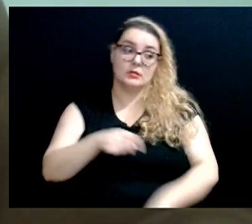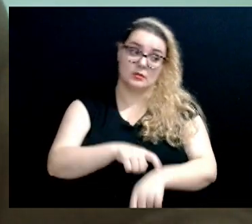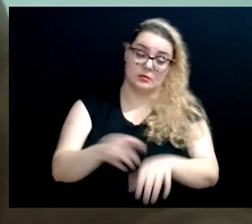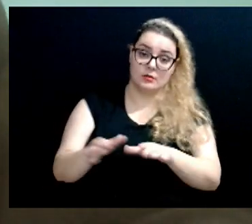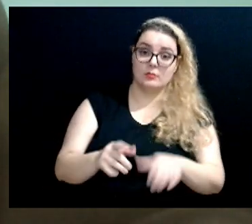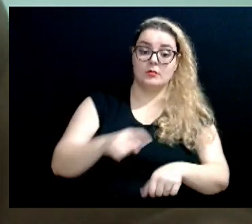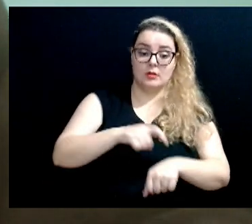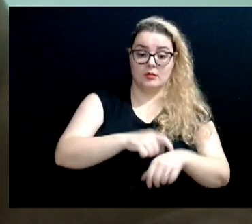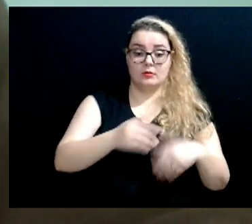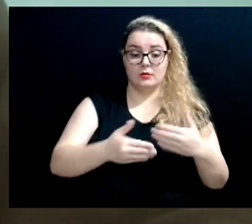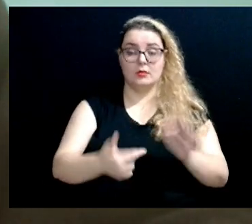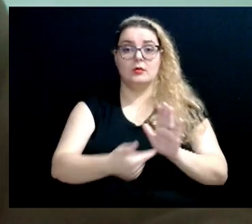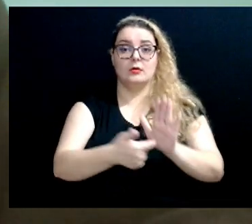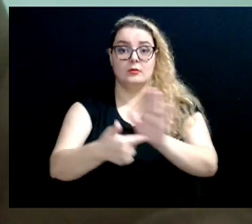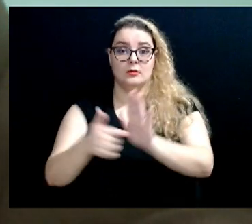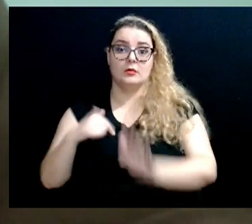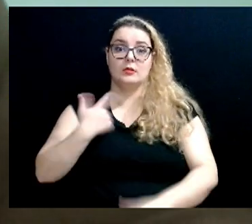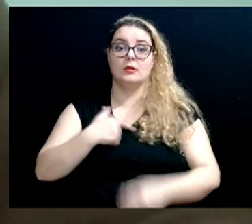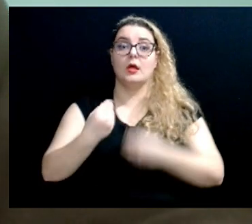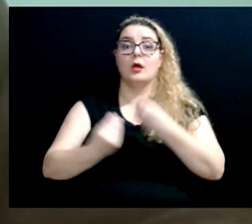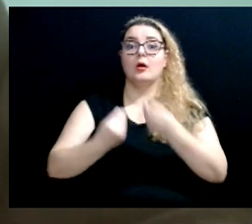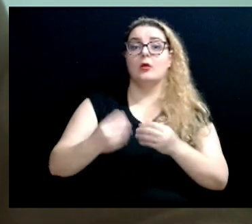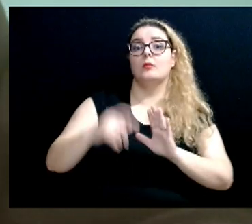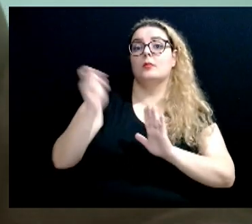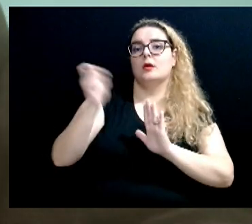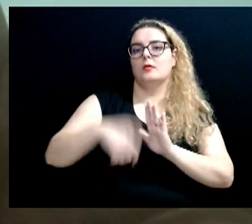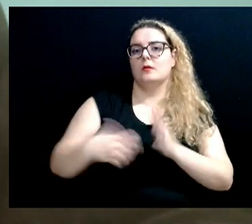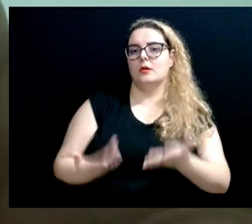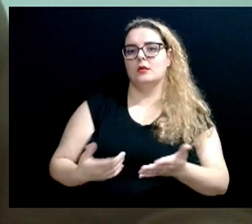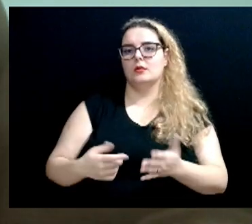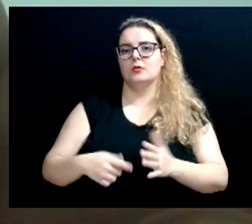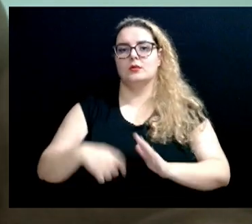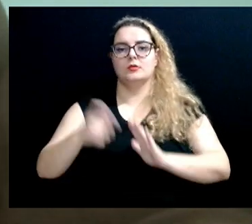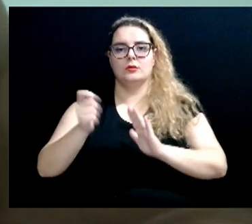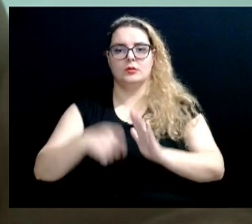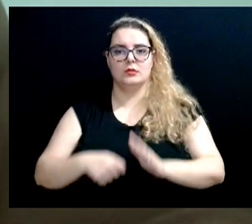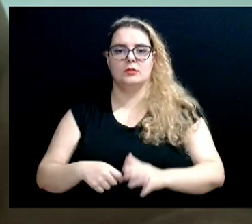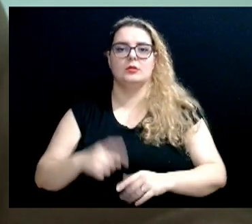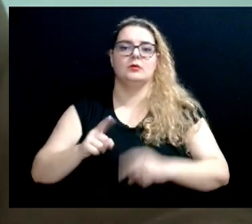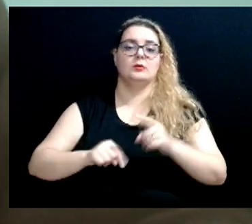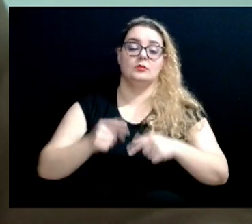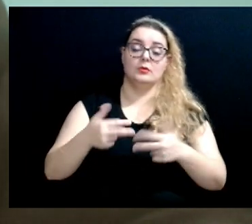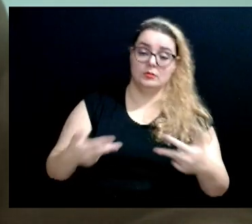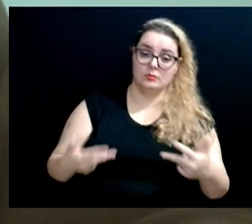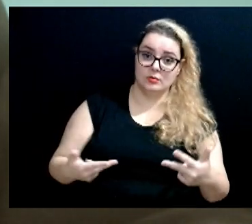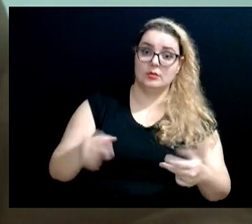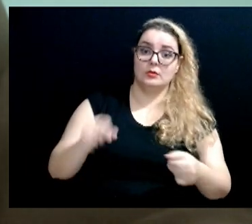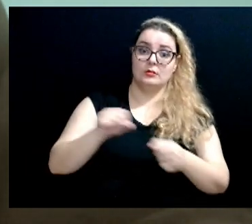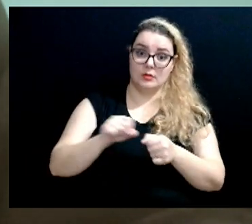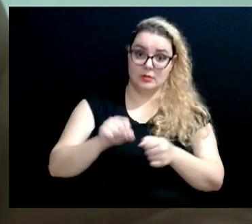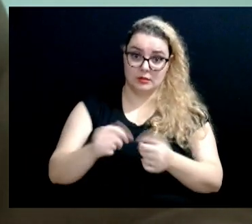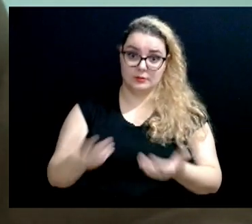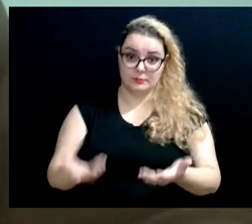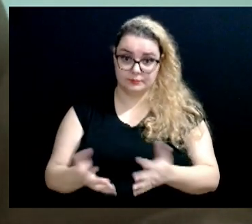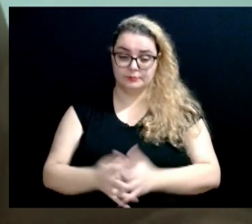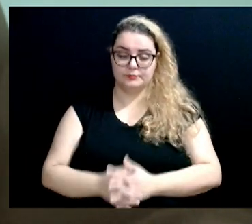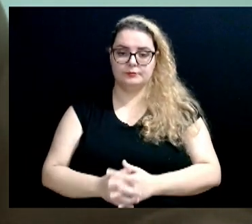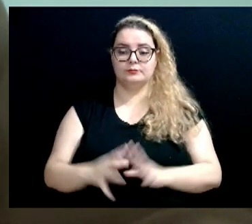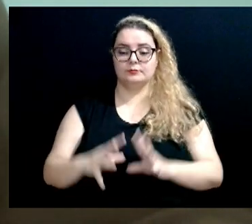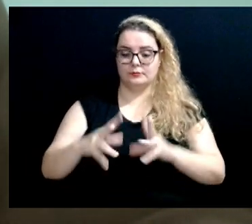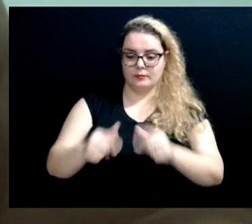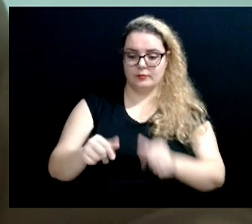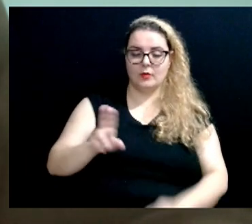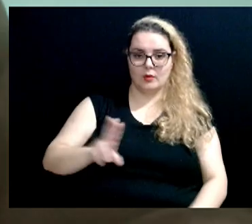mostrar, é como é que a validação dos registros desses equipamentos são feitas. Todos eles usam